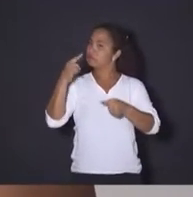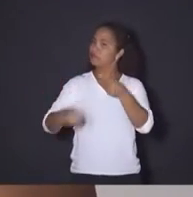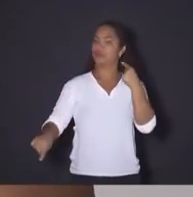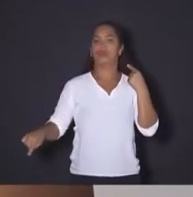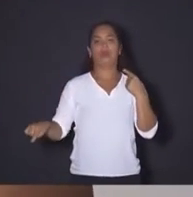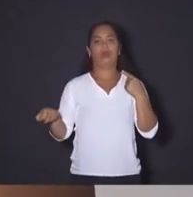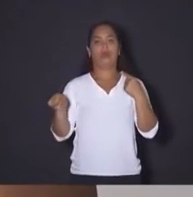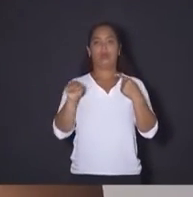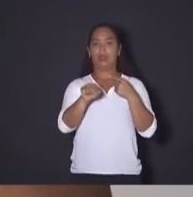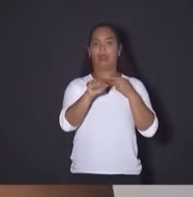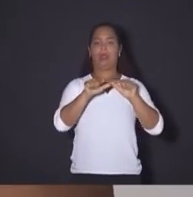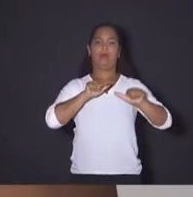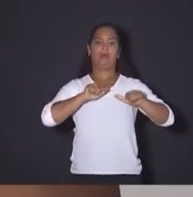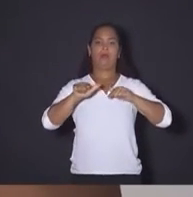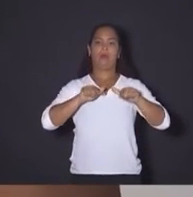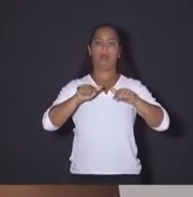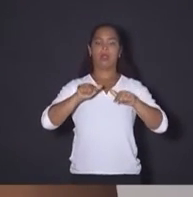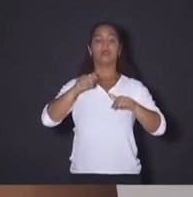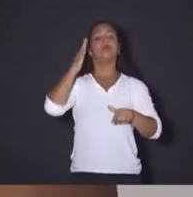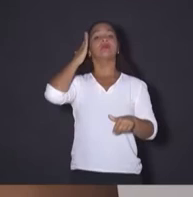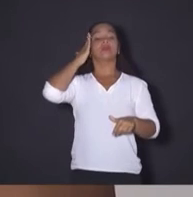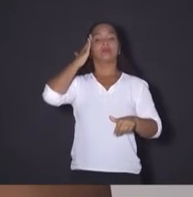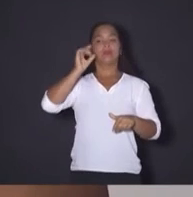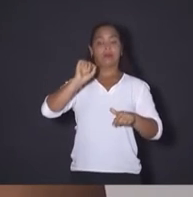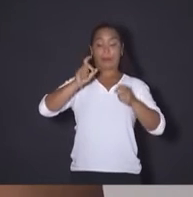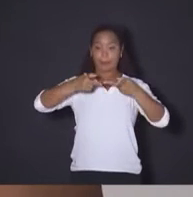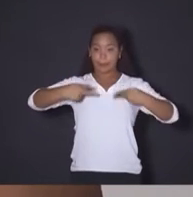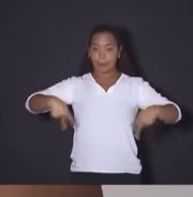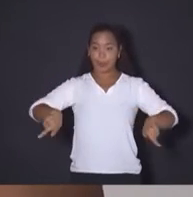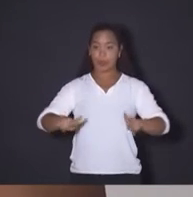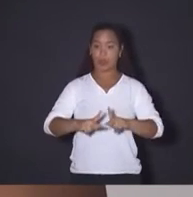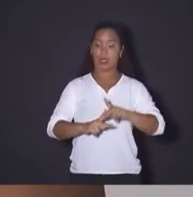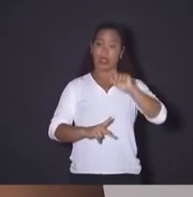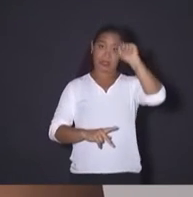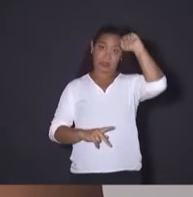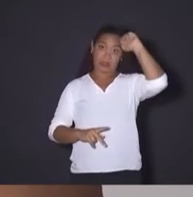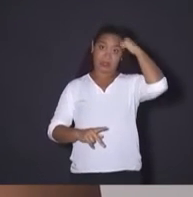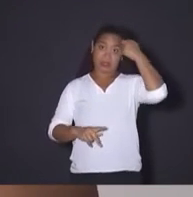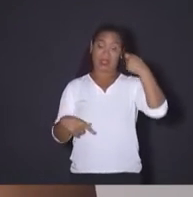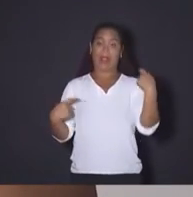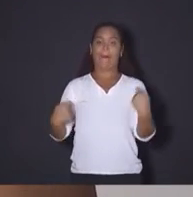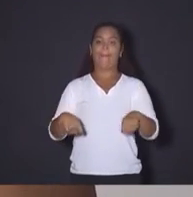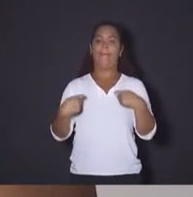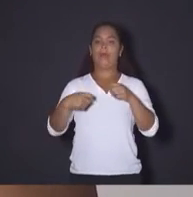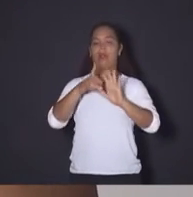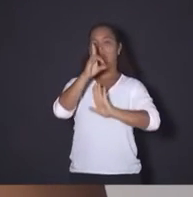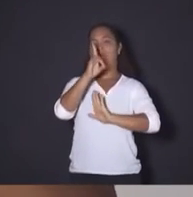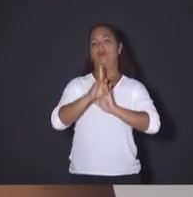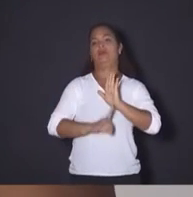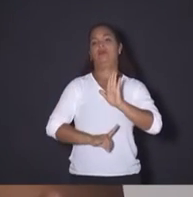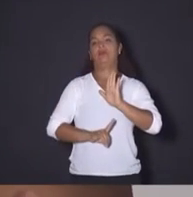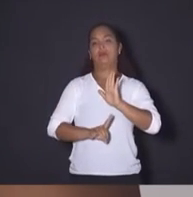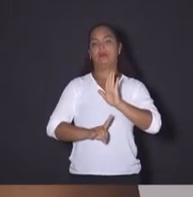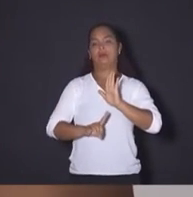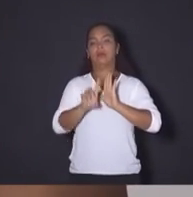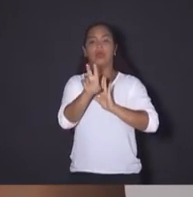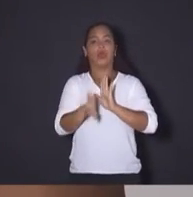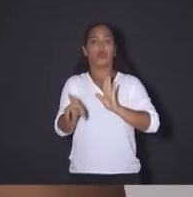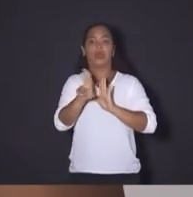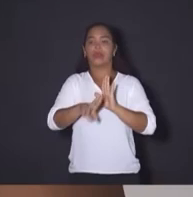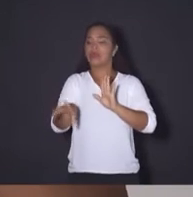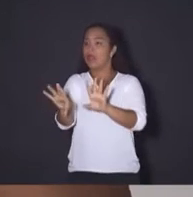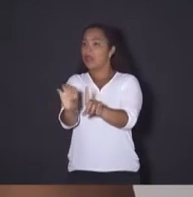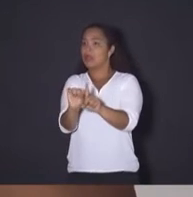entendemos que a população negra precisa ter direito a usufruir o que a